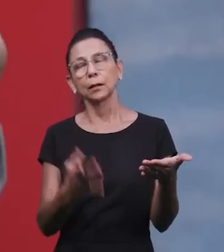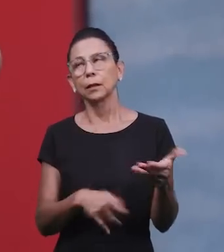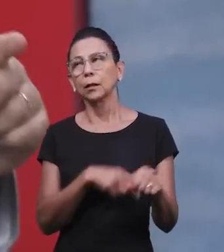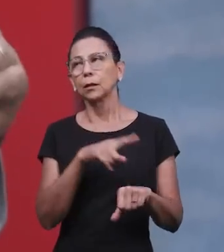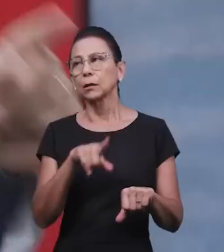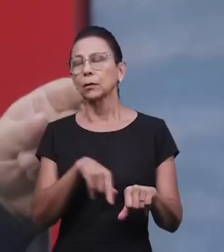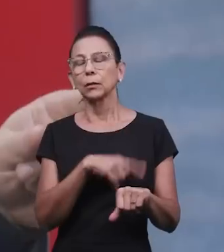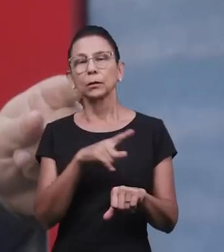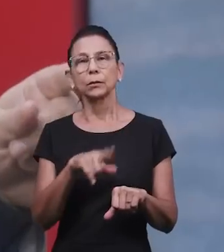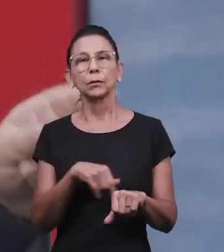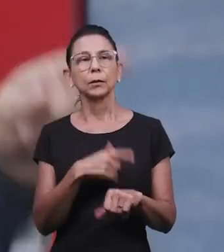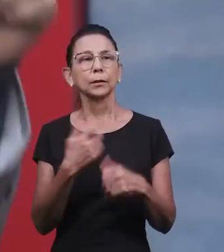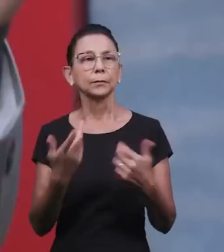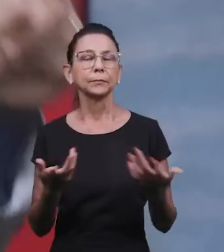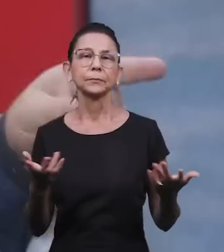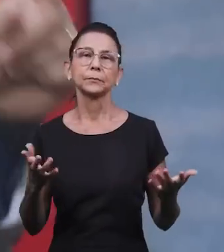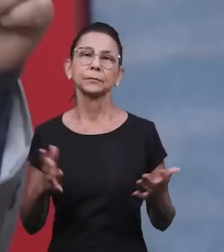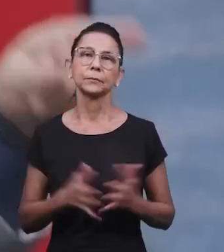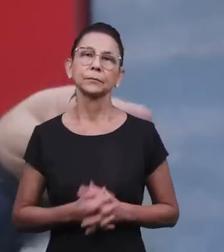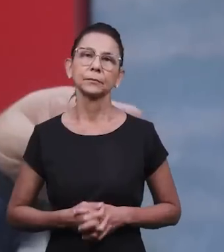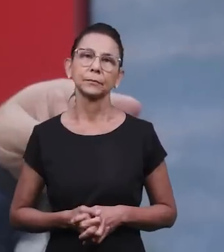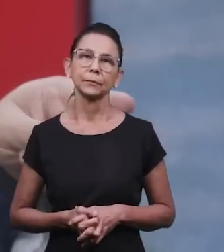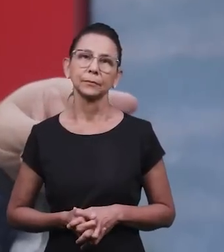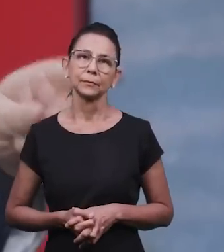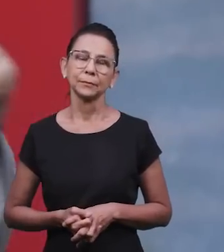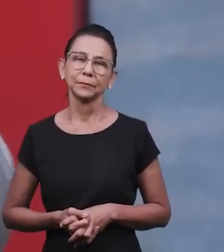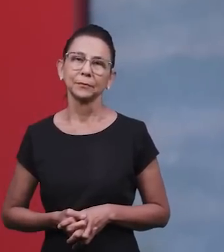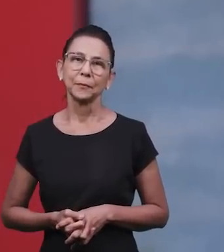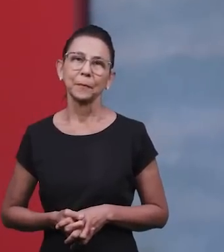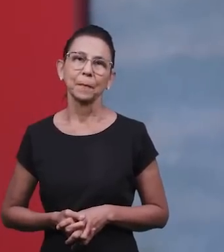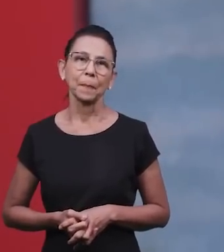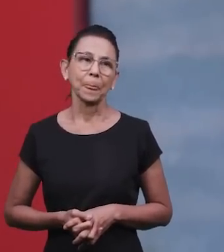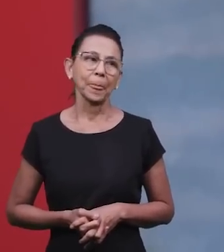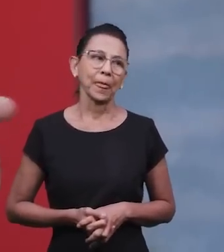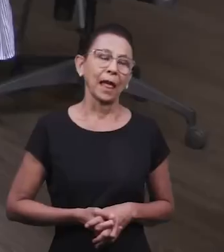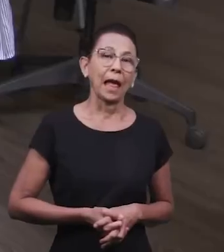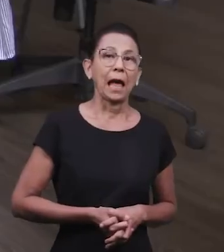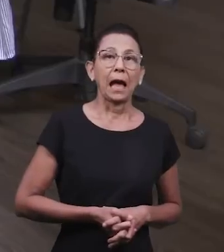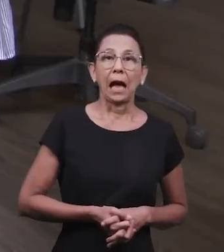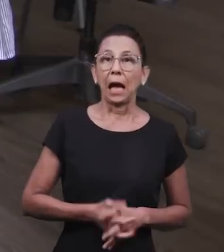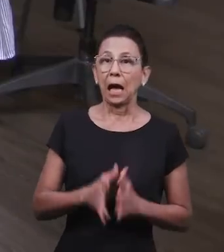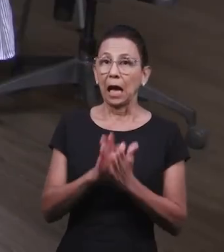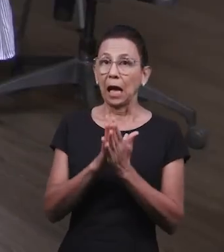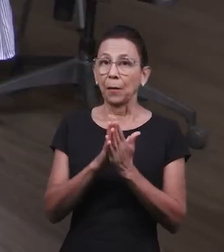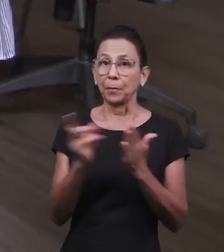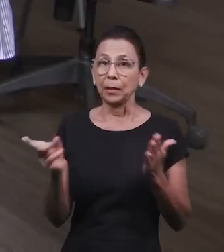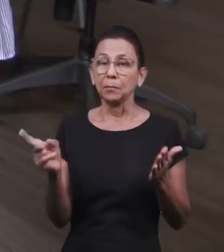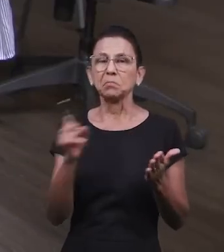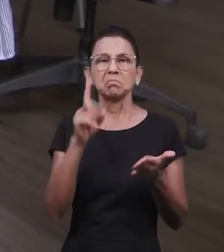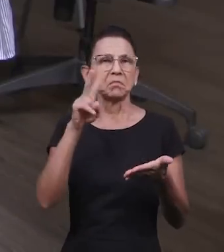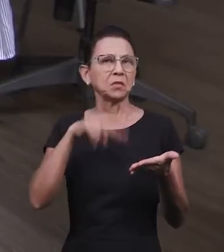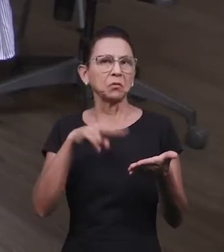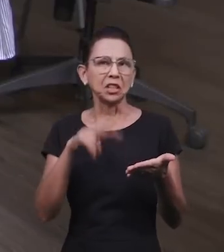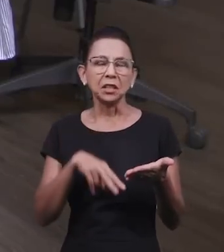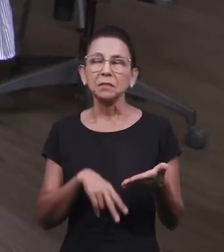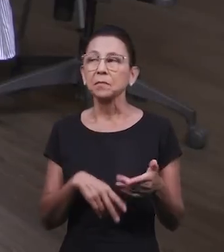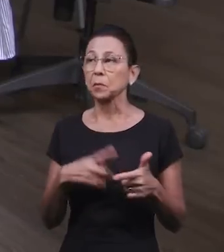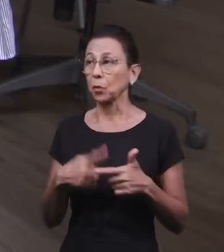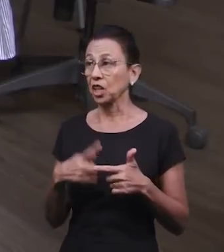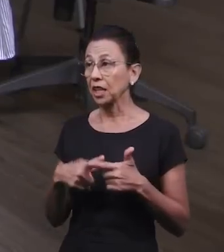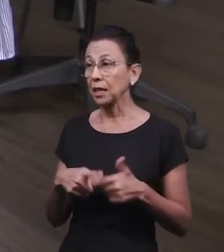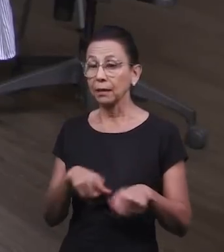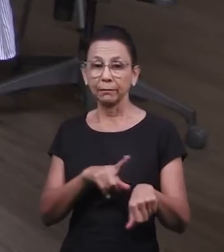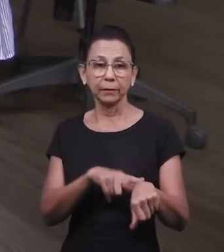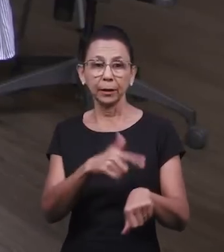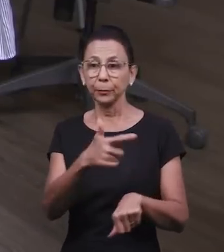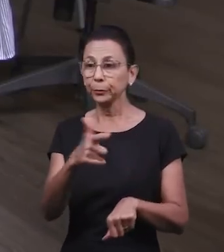ninguém vai poder falar que não leu a Bíblia por falta de tempo. Ninguém vai poder falar que não respondeu pergunta de